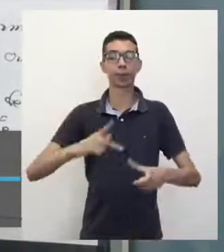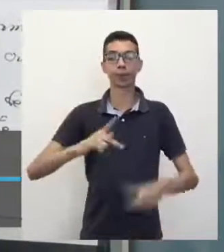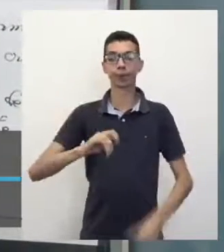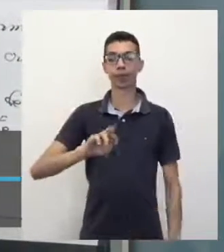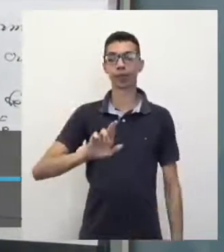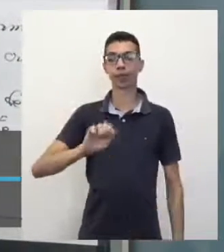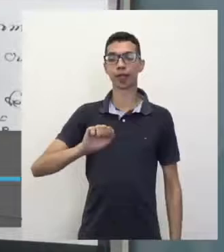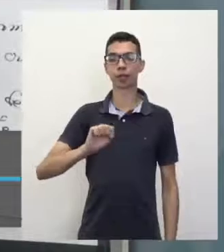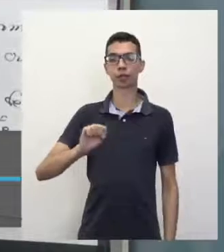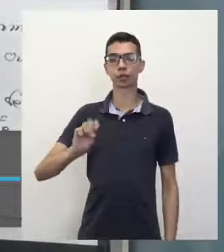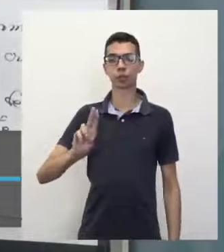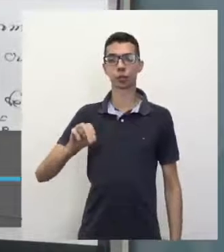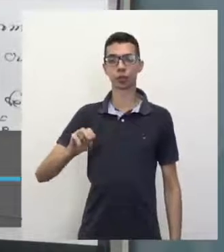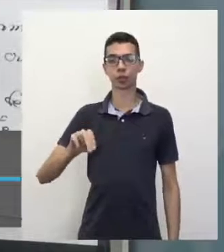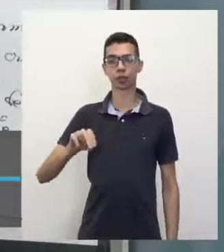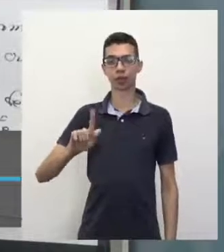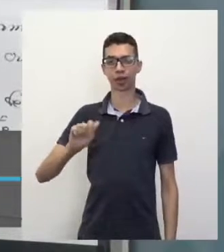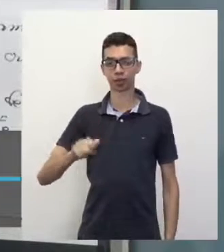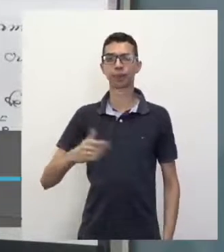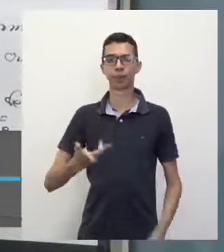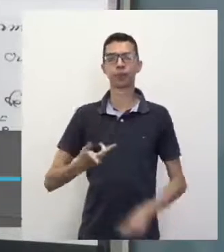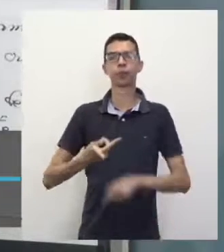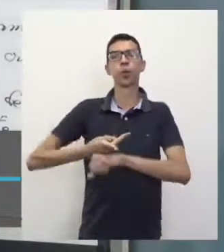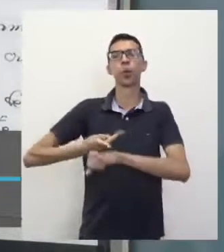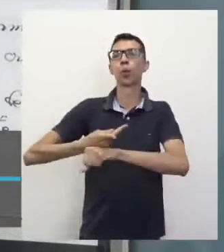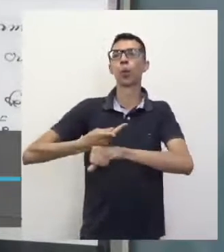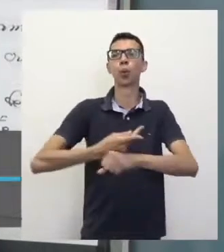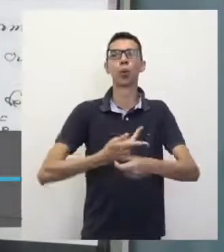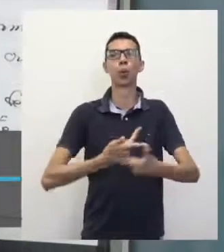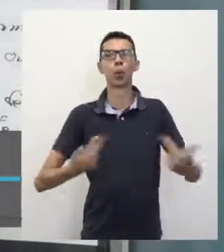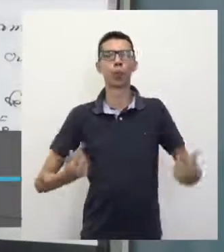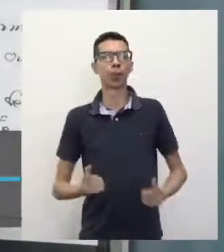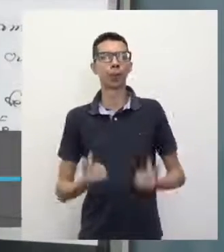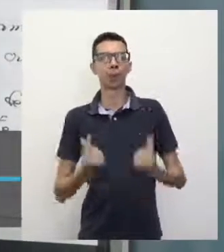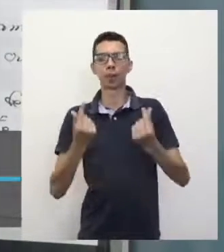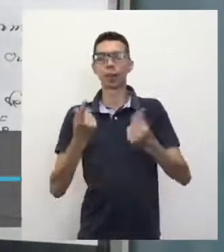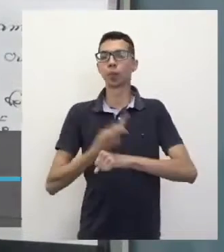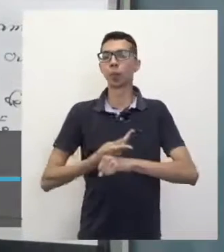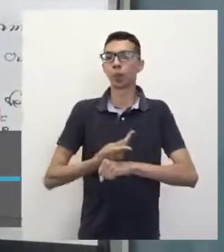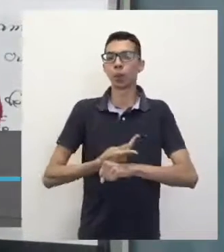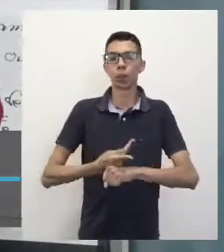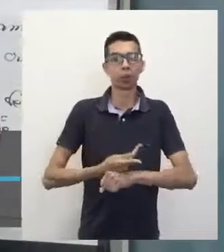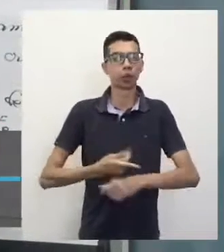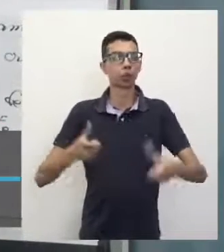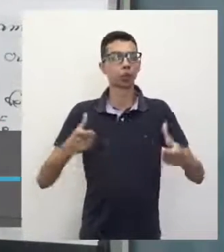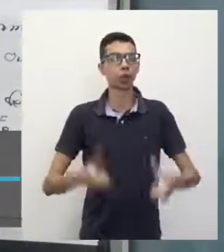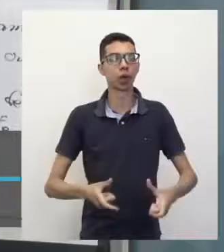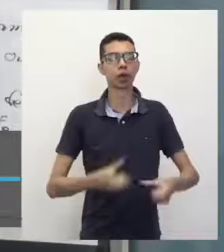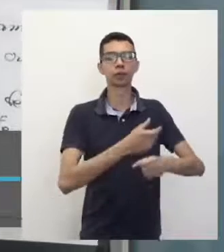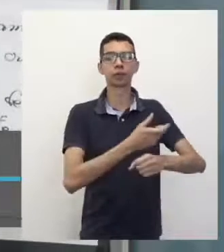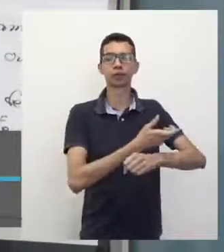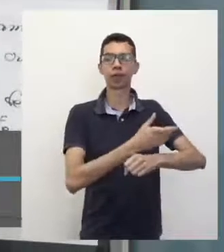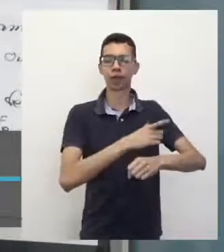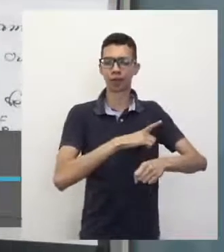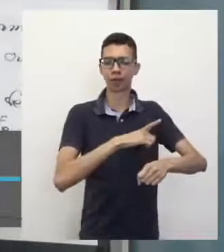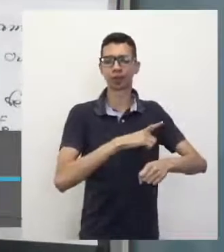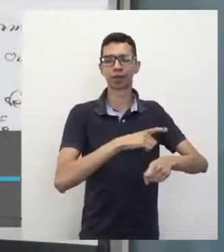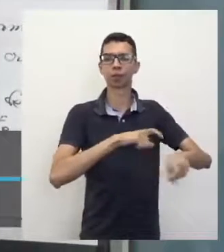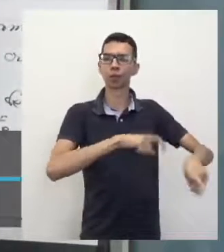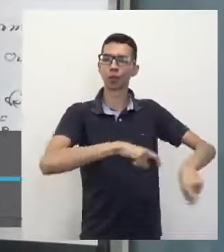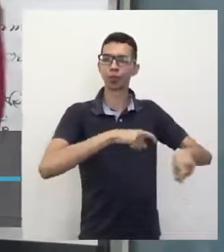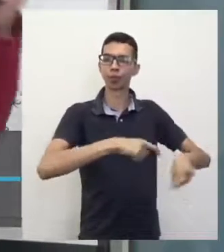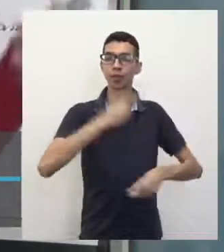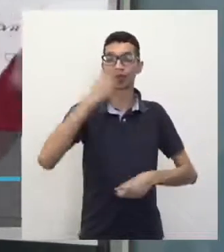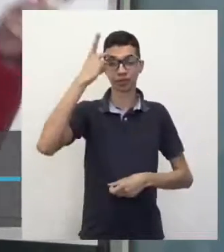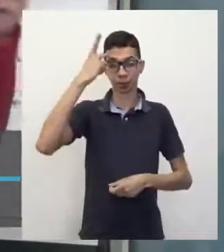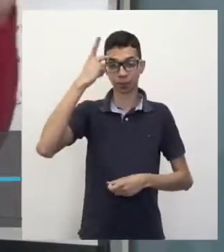embrenhavam-se na mata e iam em busca de riquezas, né? Em busca de desbravar aí os sertões do estado de São Paulo. Então, observem